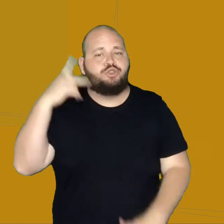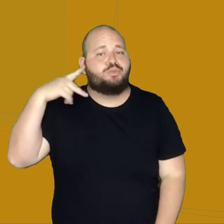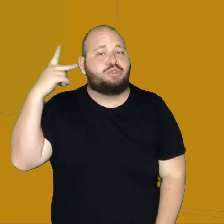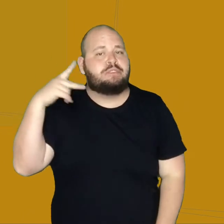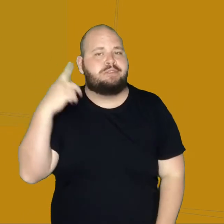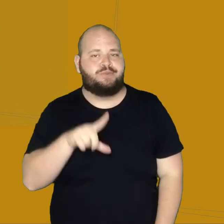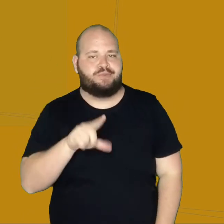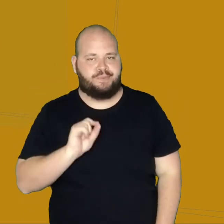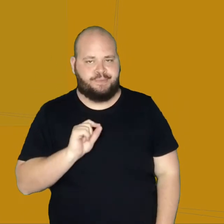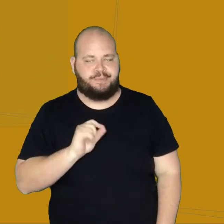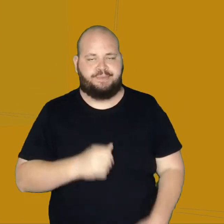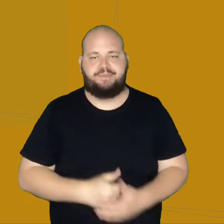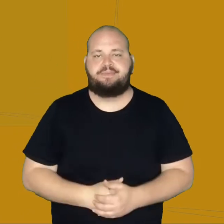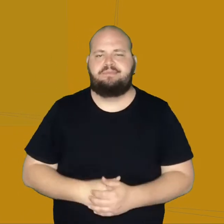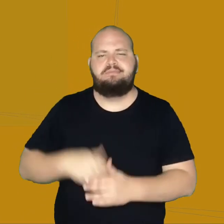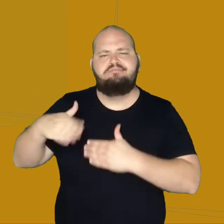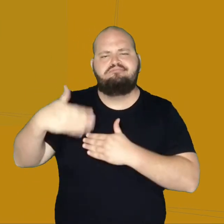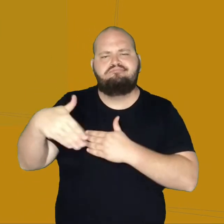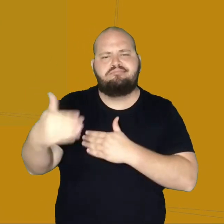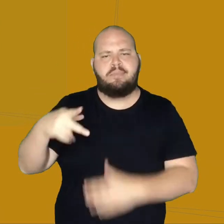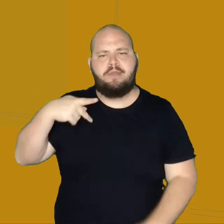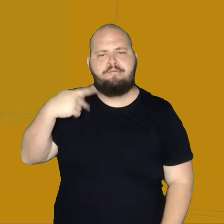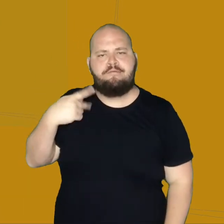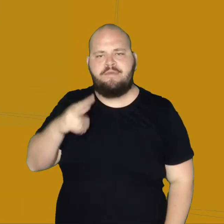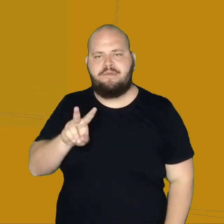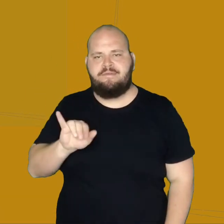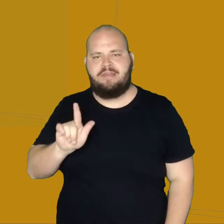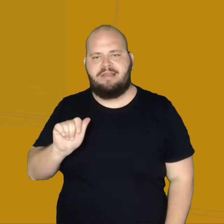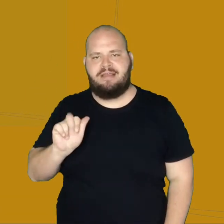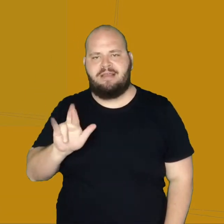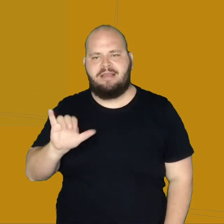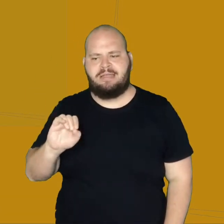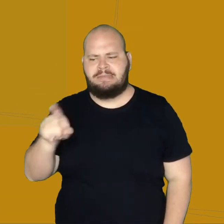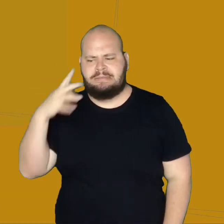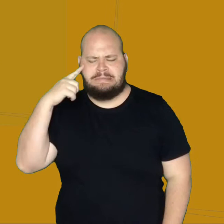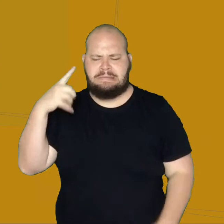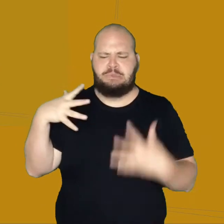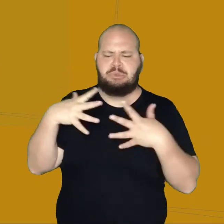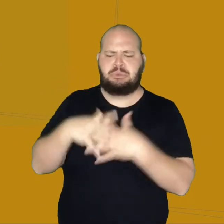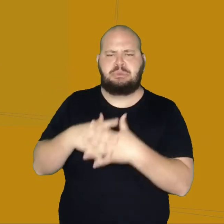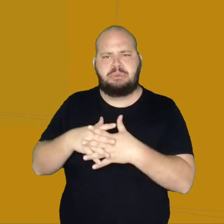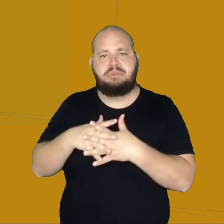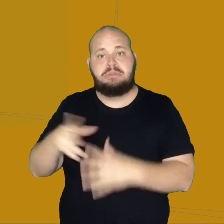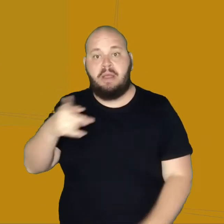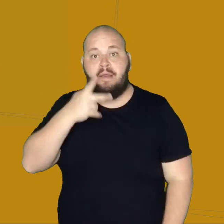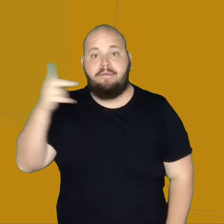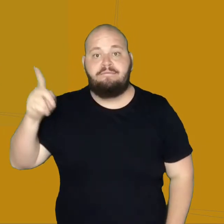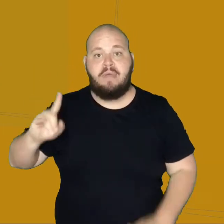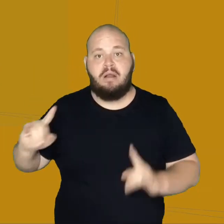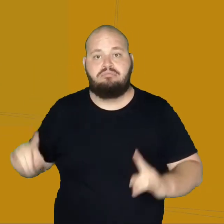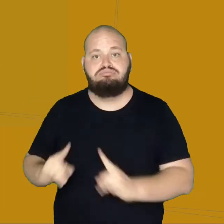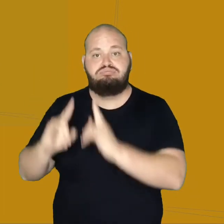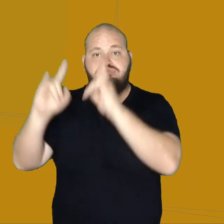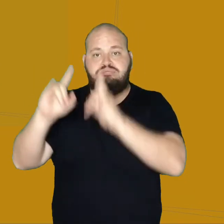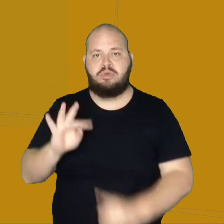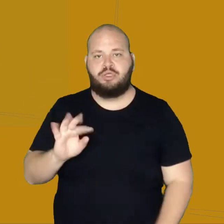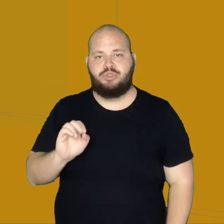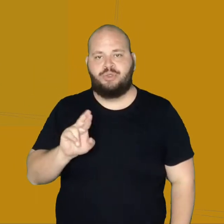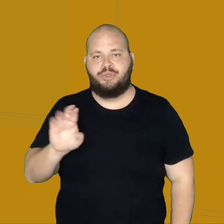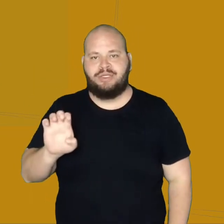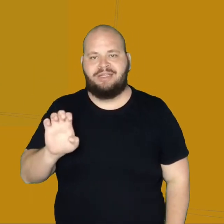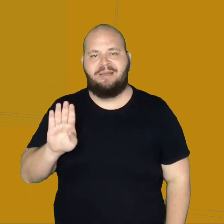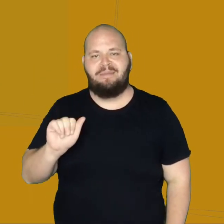nos séculos XIV e XV, com cronistas contratados pela corte para escrever a história de seus reis e de suas glórias.